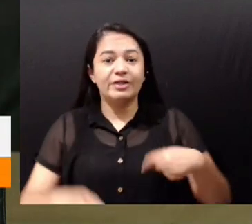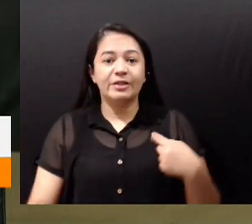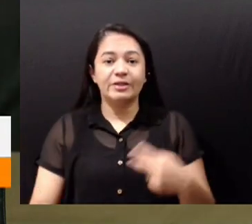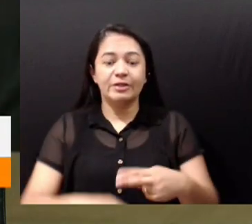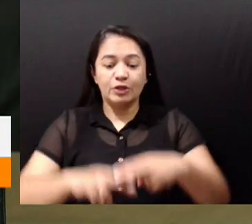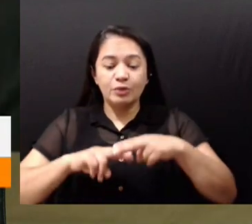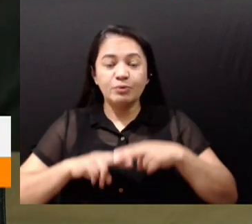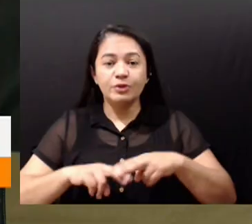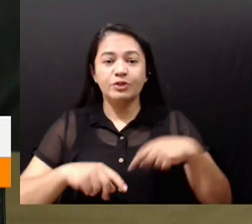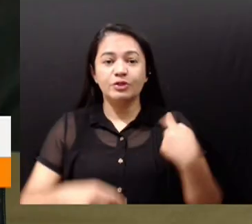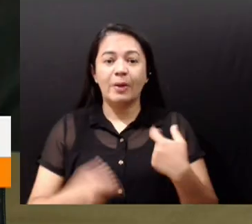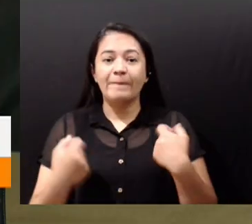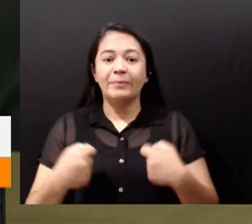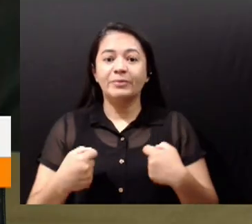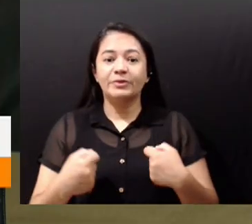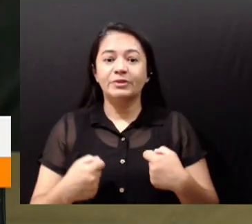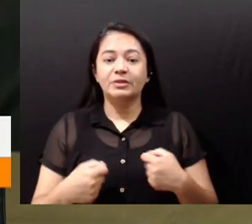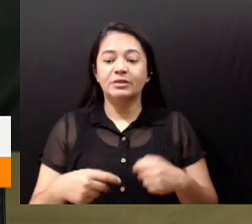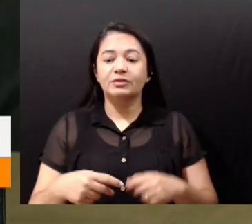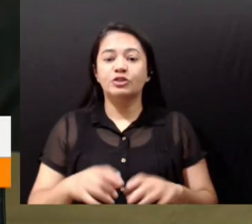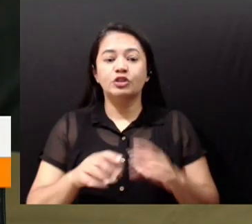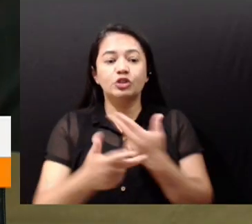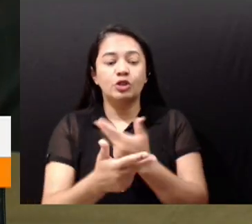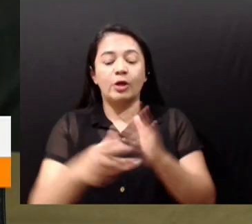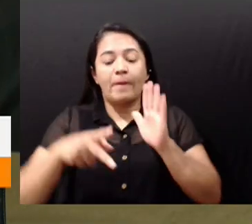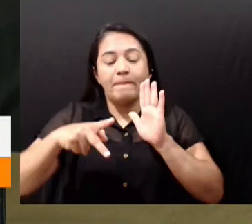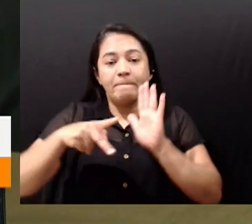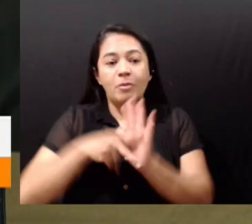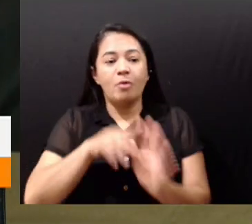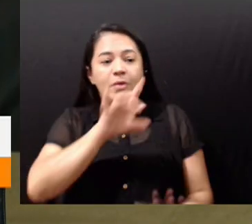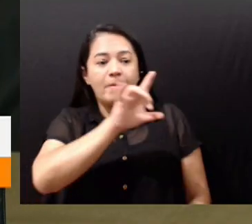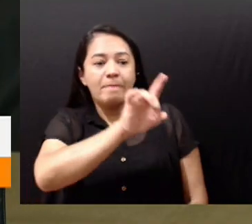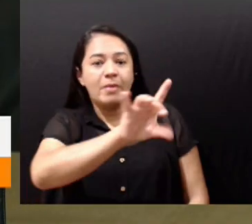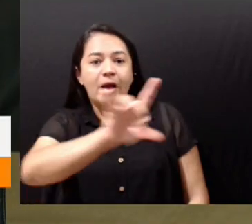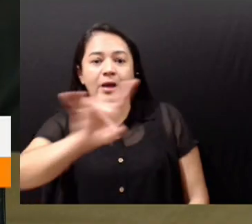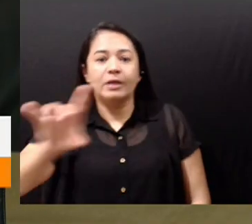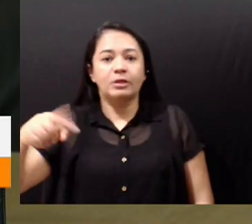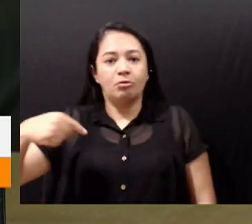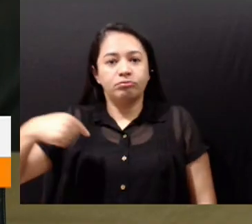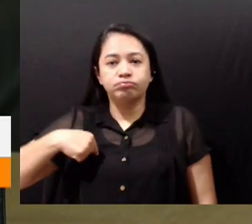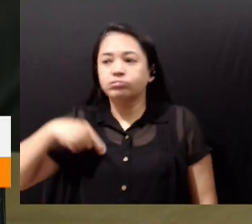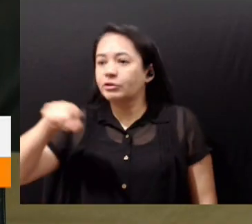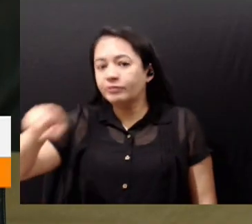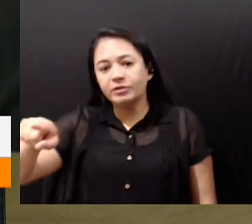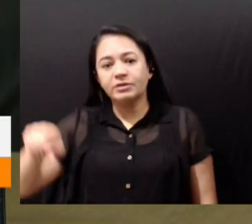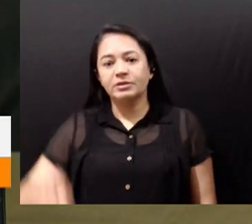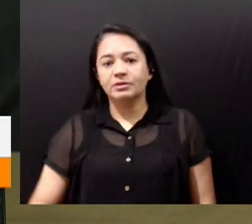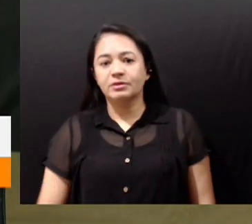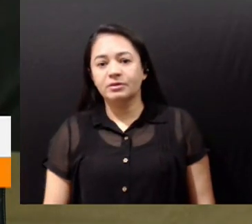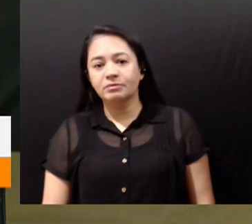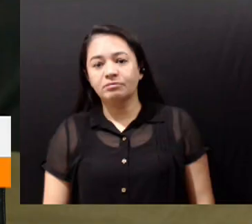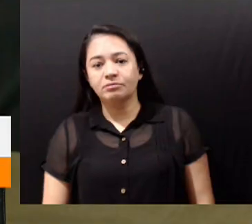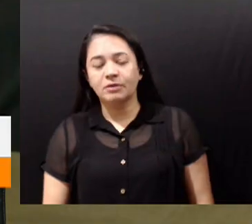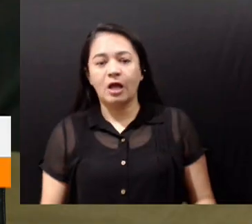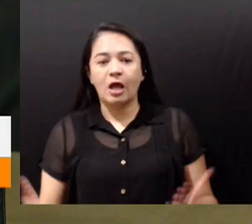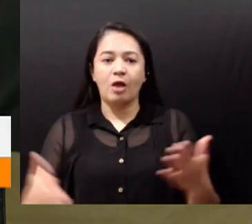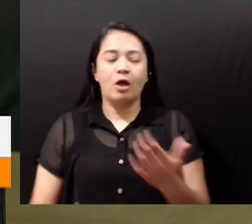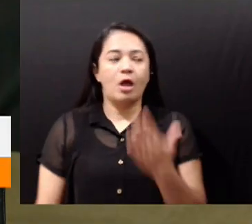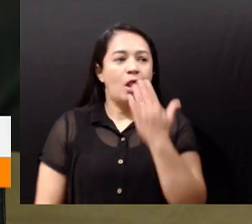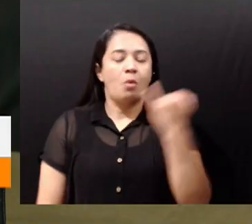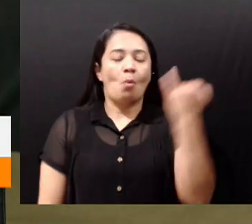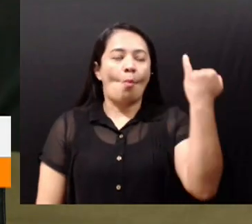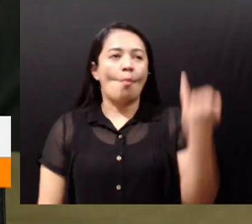algo específico, né, para você ou para mim. Agora, essas dietas restritivas que prometem aí uma perda de